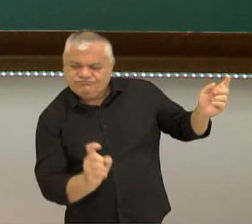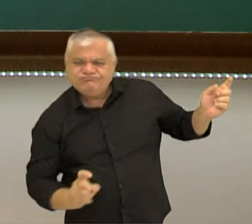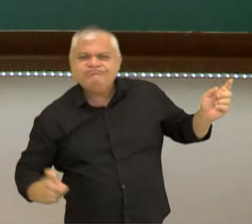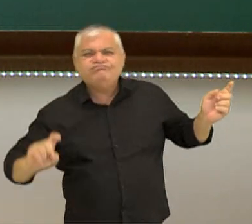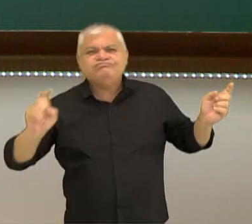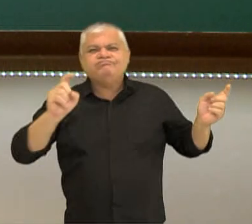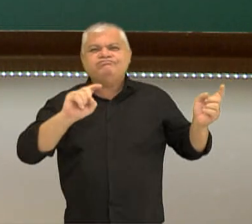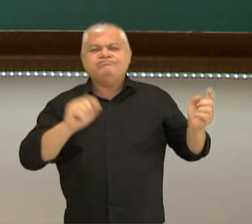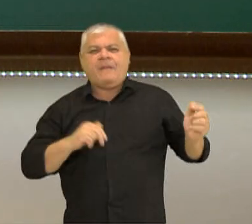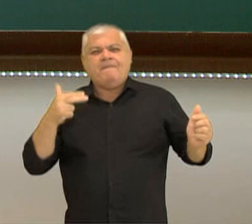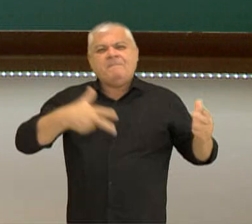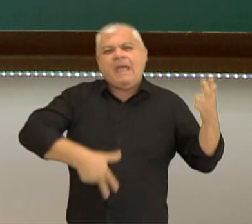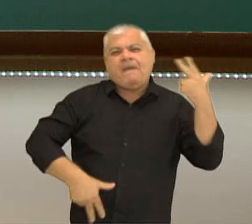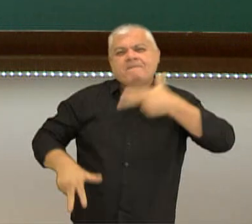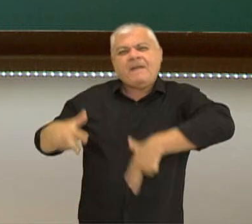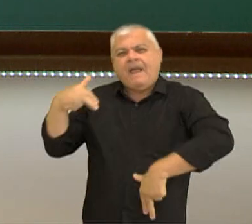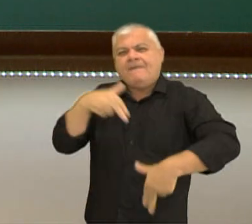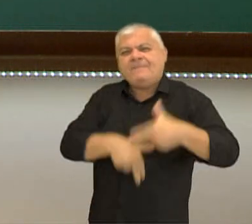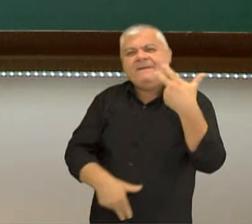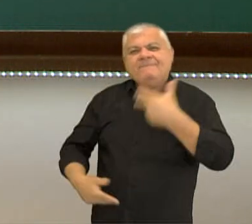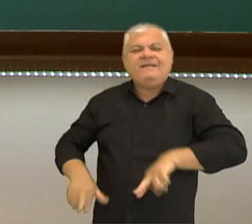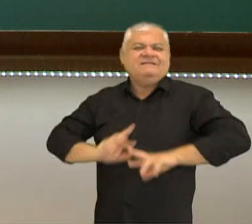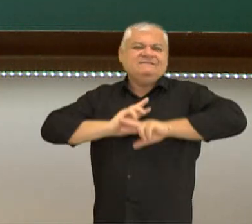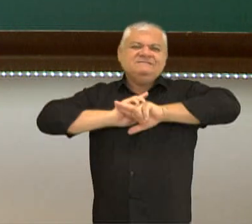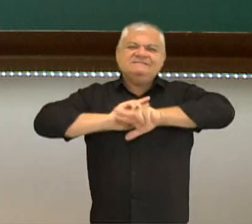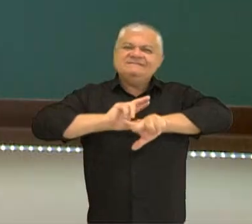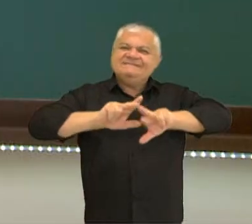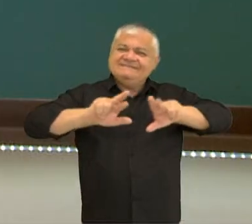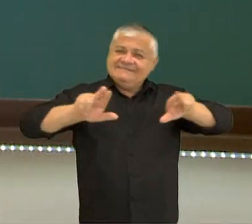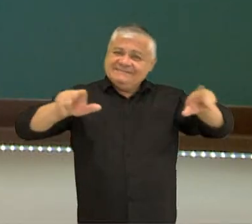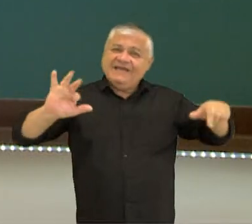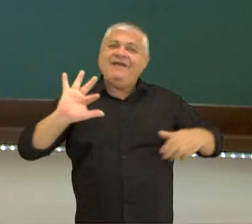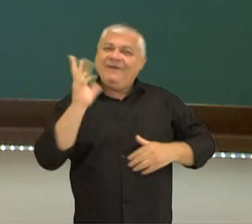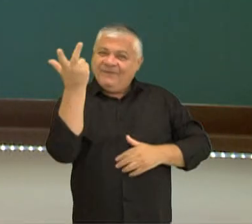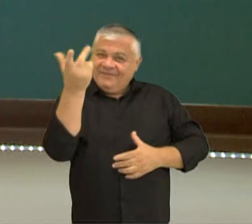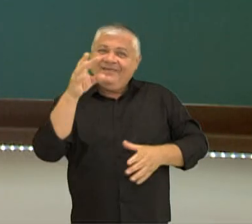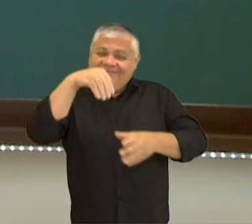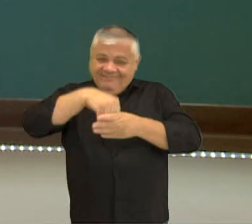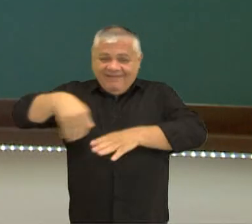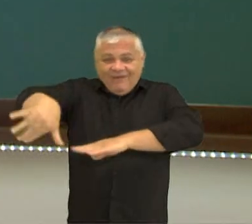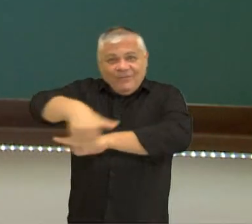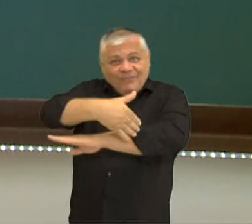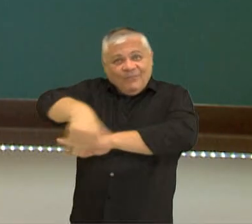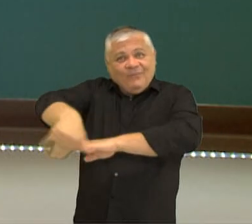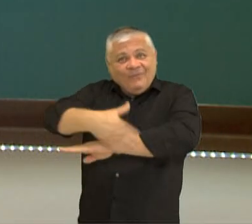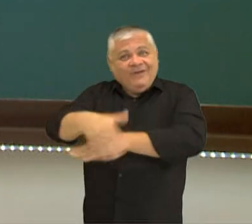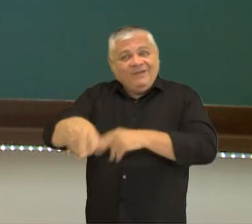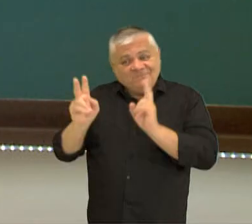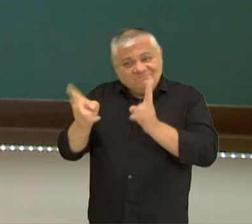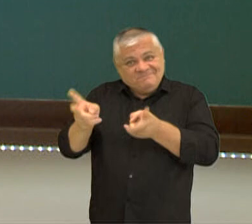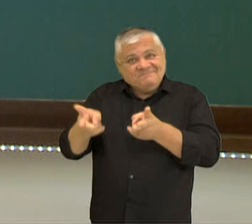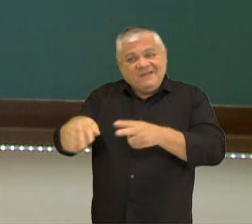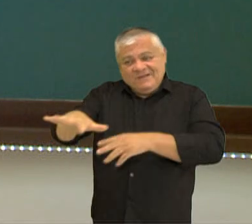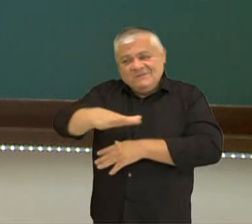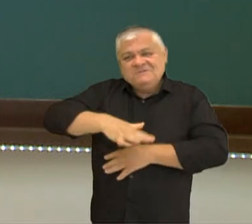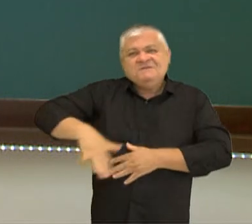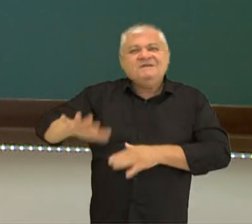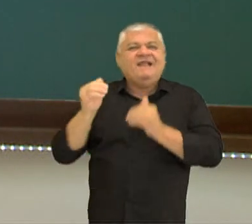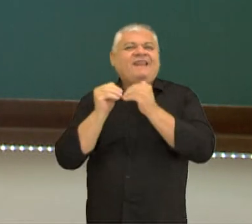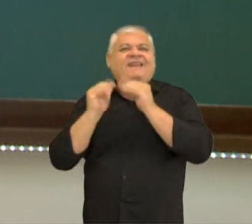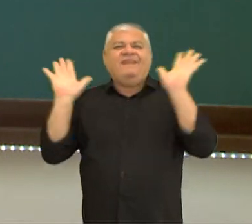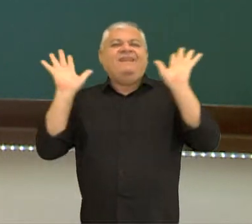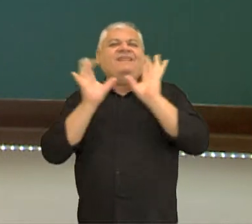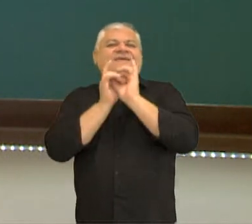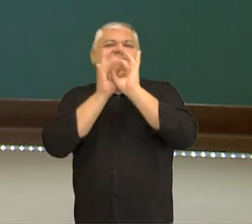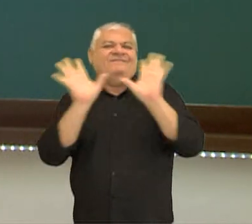hop, enfim, várias apresentações diferentes acontecendo na rua, ali naquele espaço do dia a